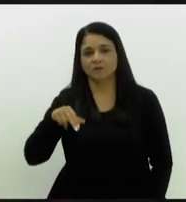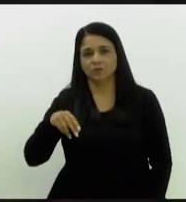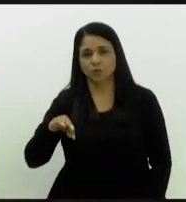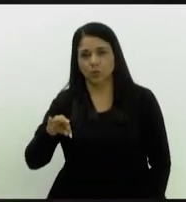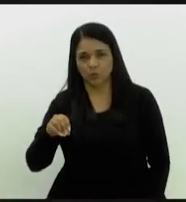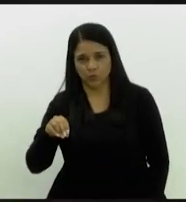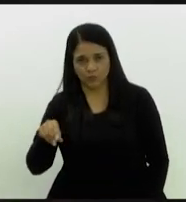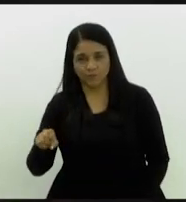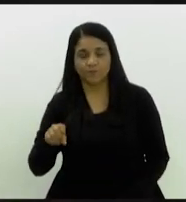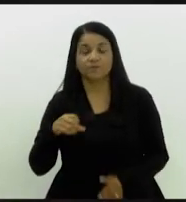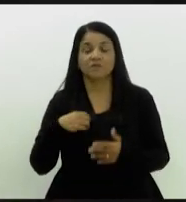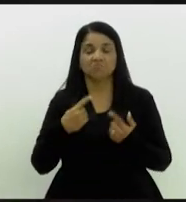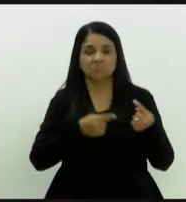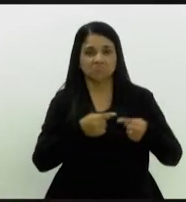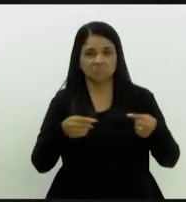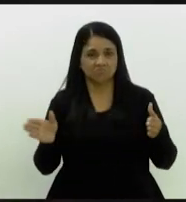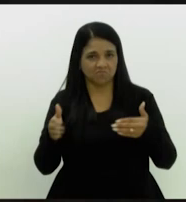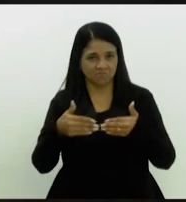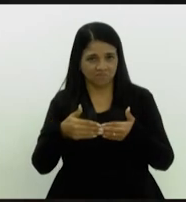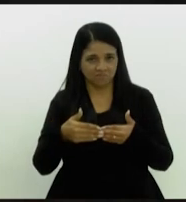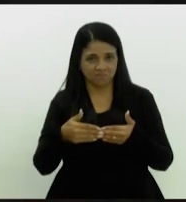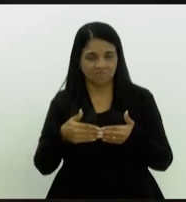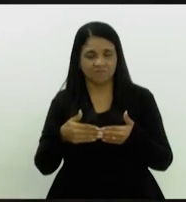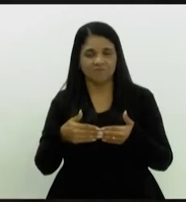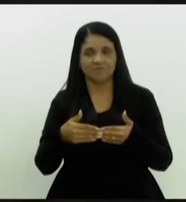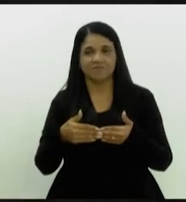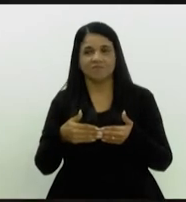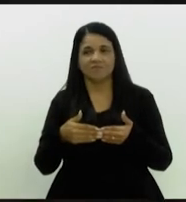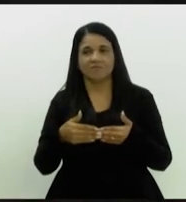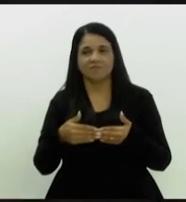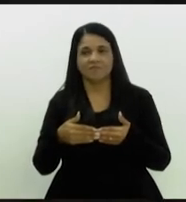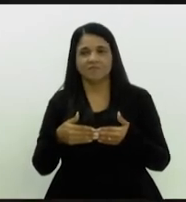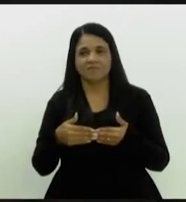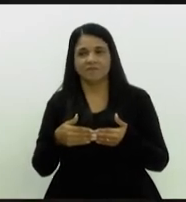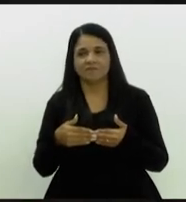Não havendo mais quem queira discutir, encerrada a discussão.